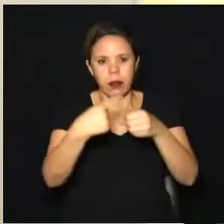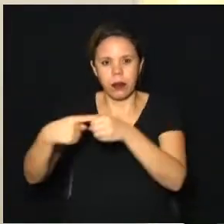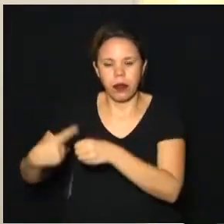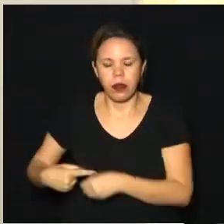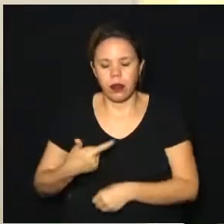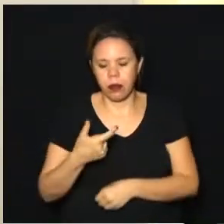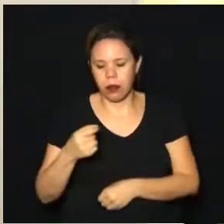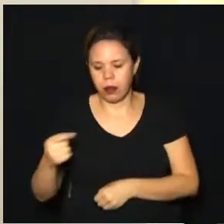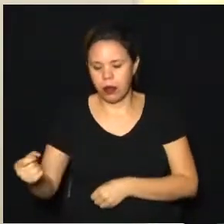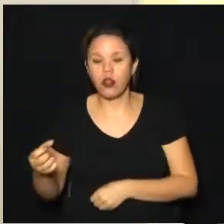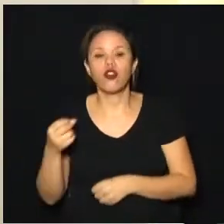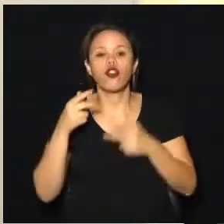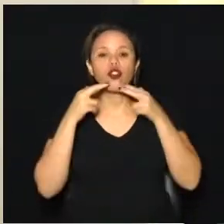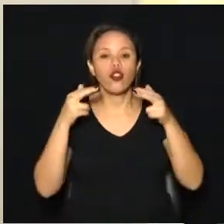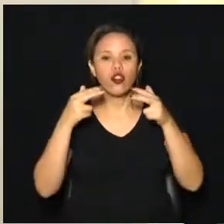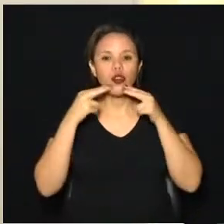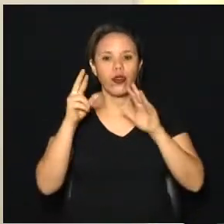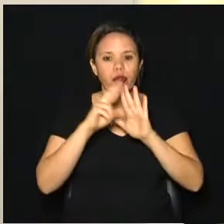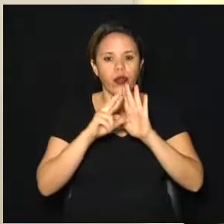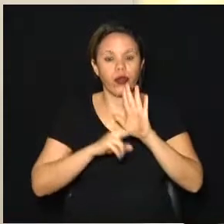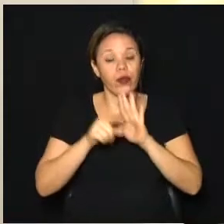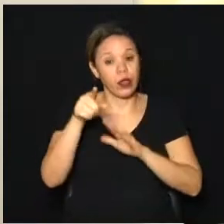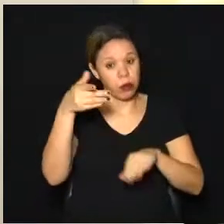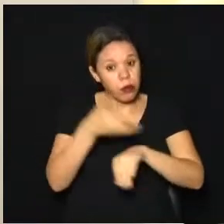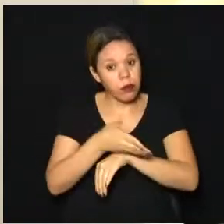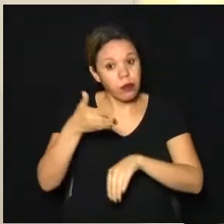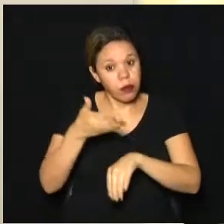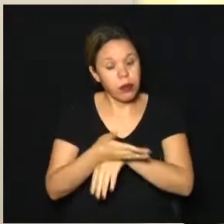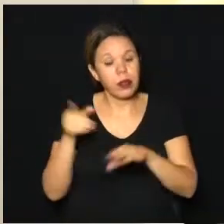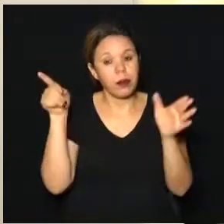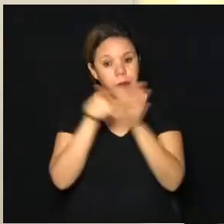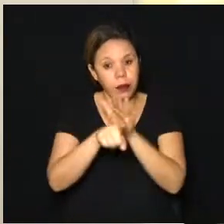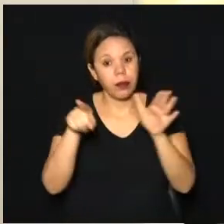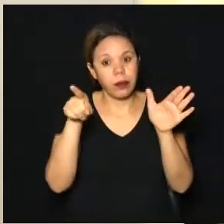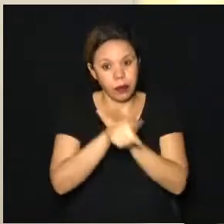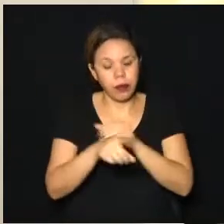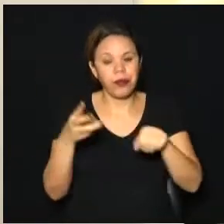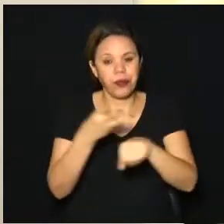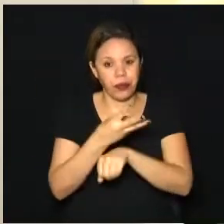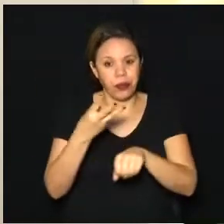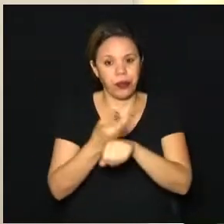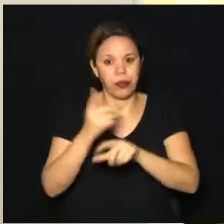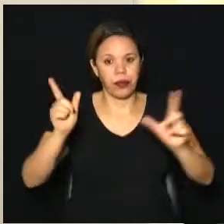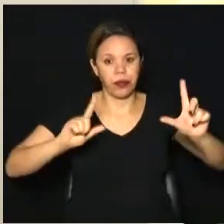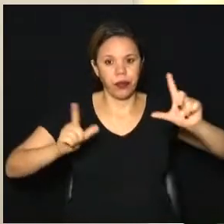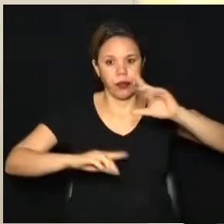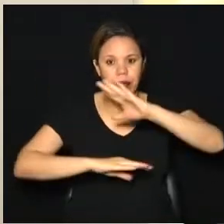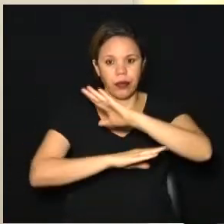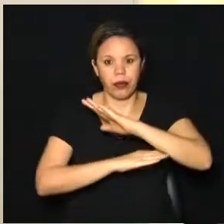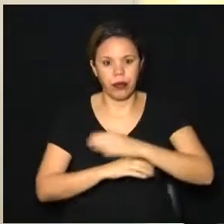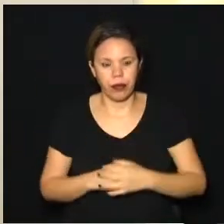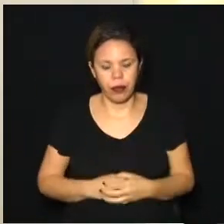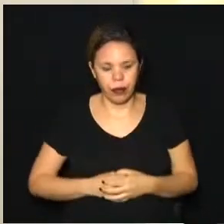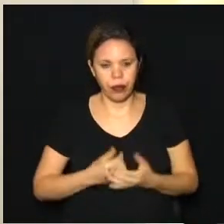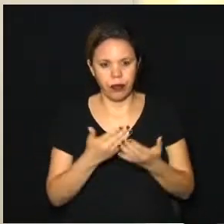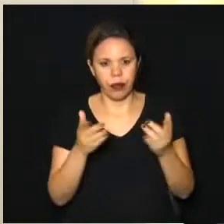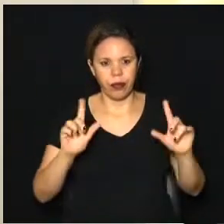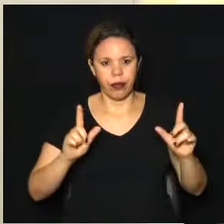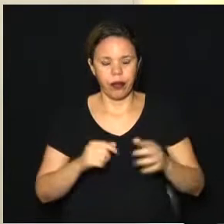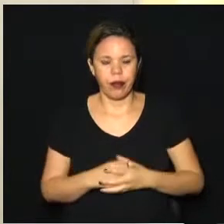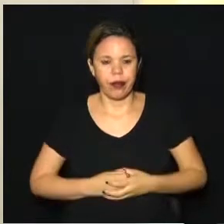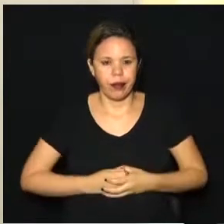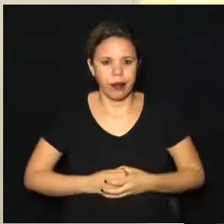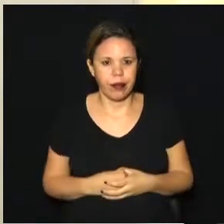novidades e regras. Você pode participar mandando perguntas no WhatsApp da TV Câmara que aparece aí na sua tela.